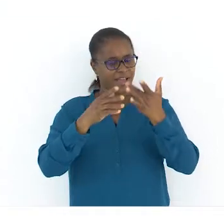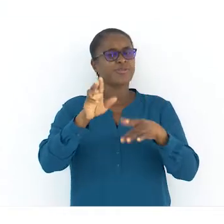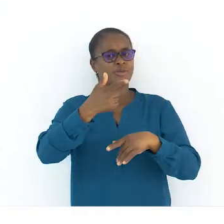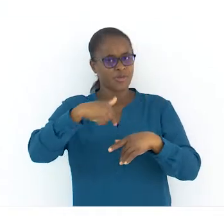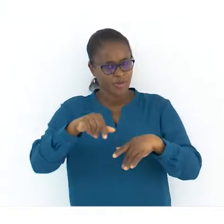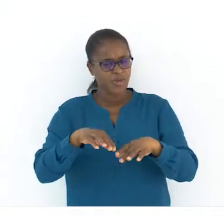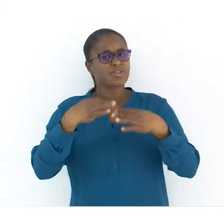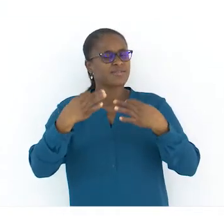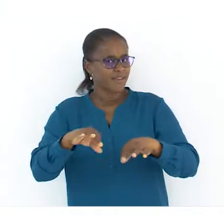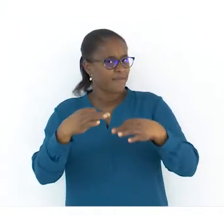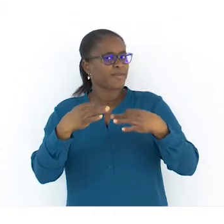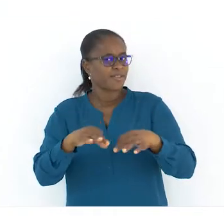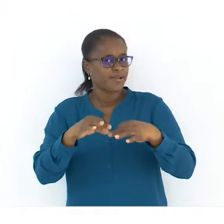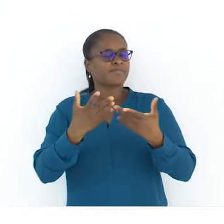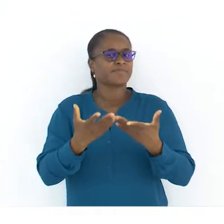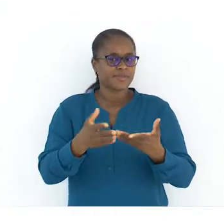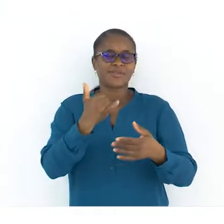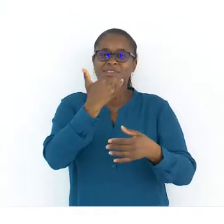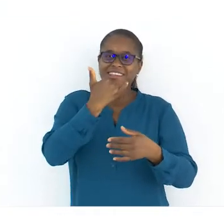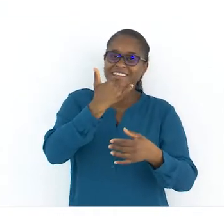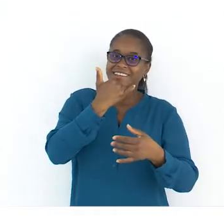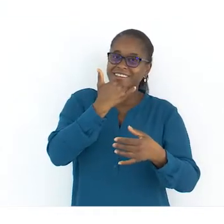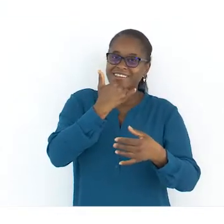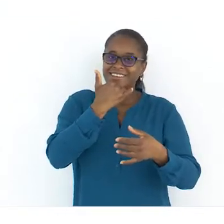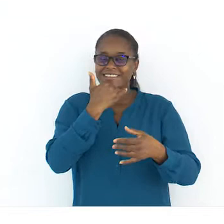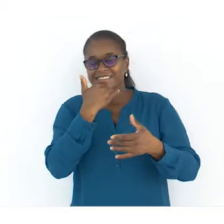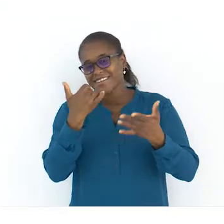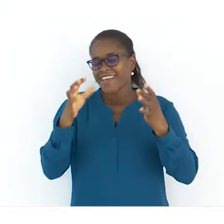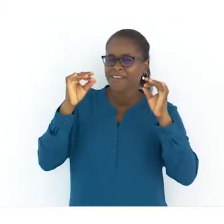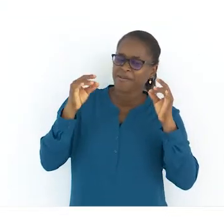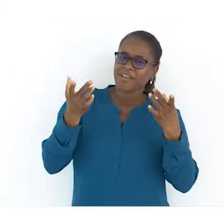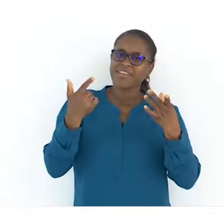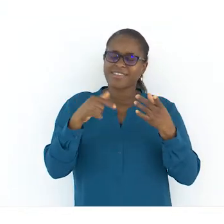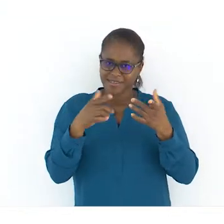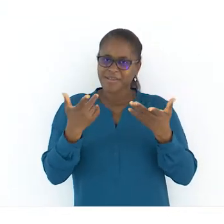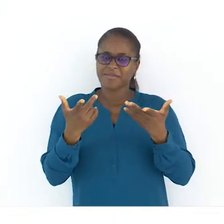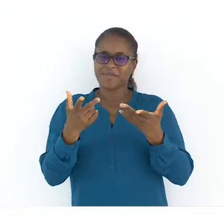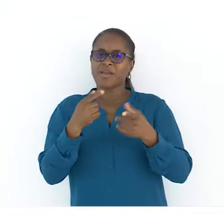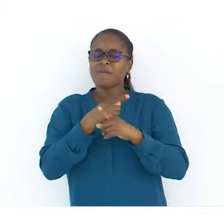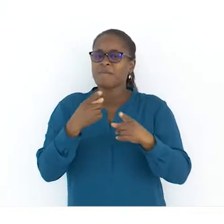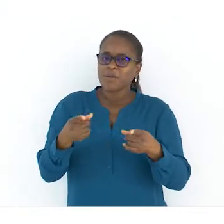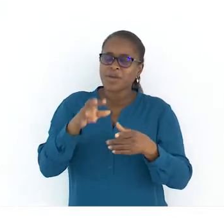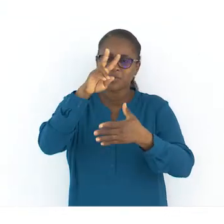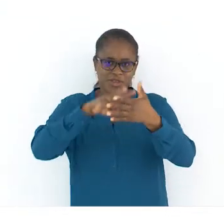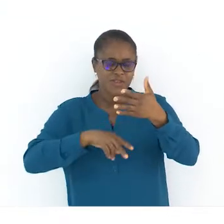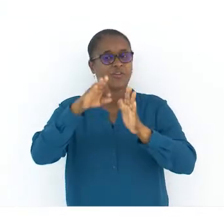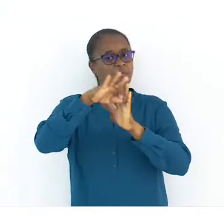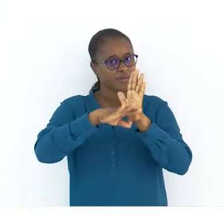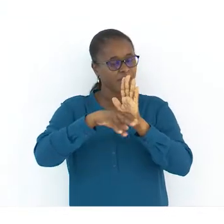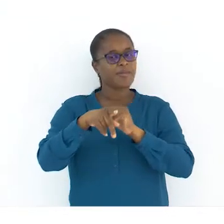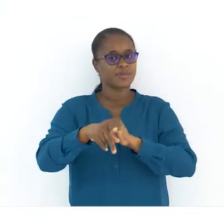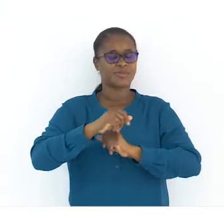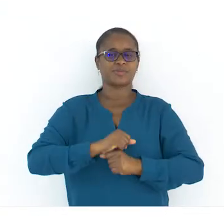acabamos normalmente por rir, distrair e ter piada, porque o texto foi programado para